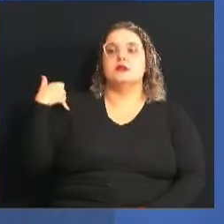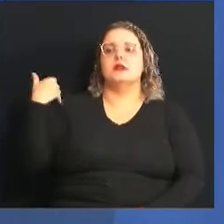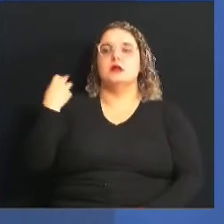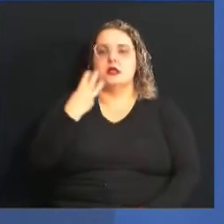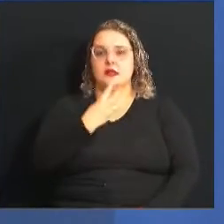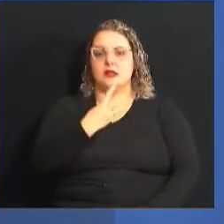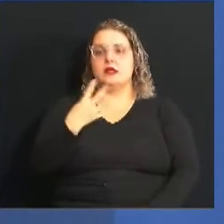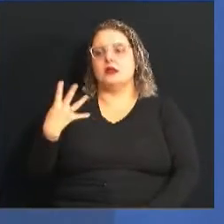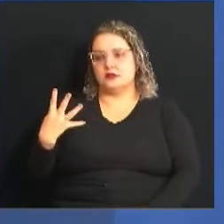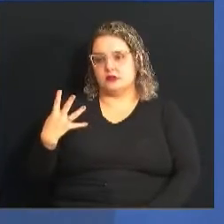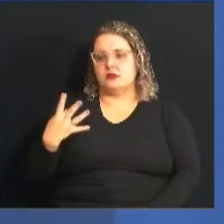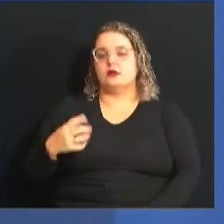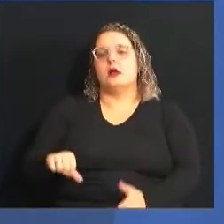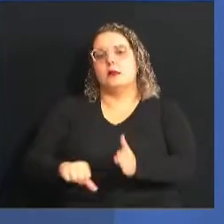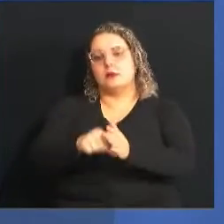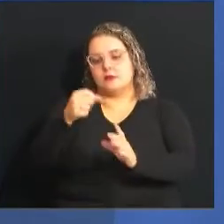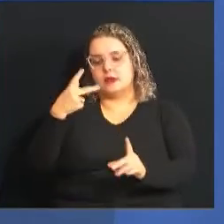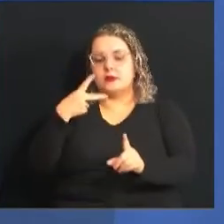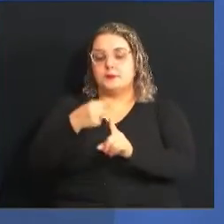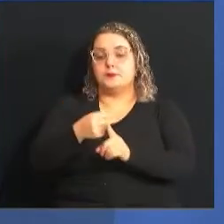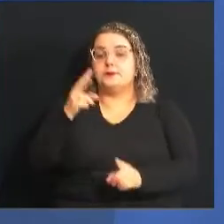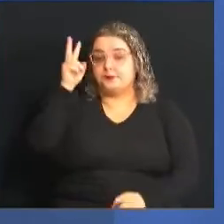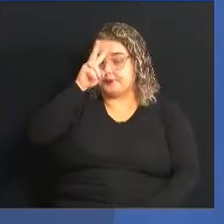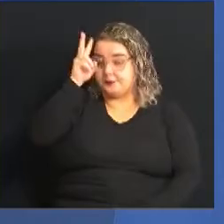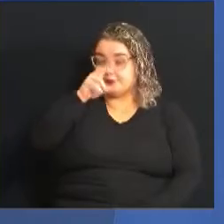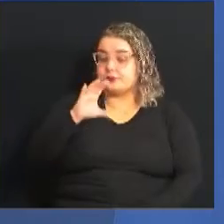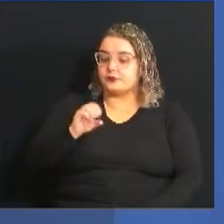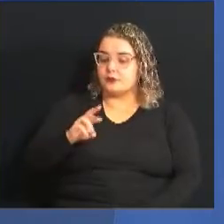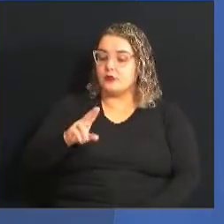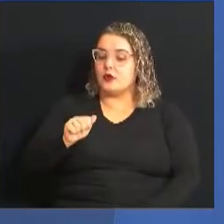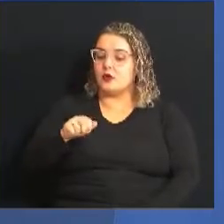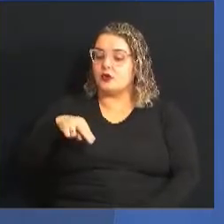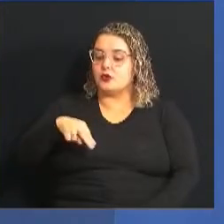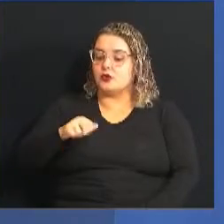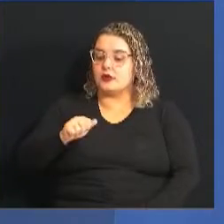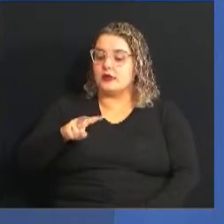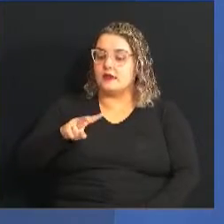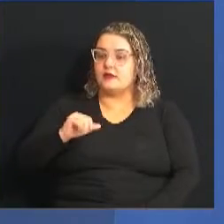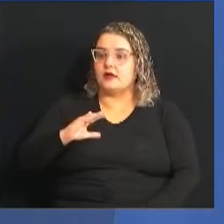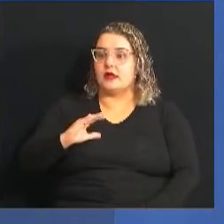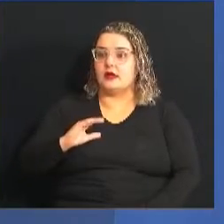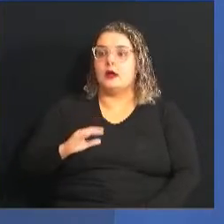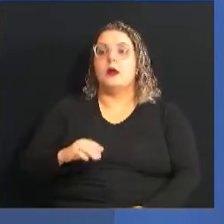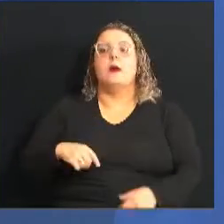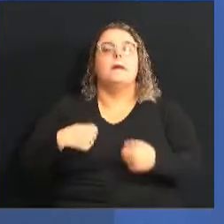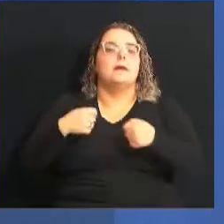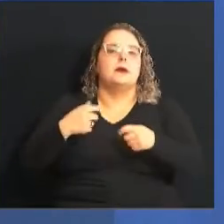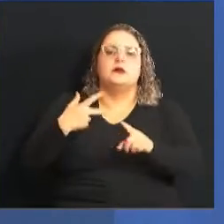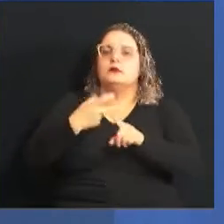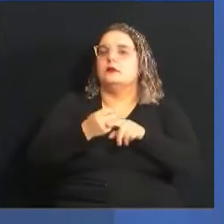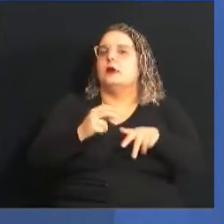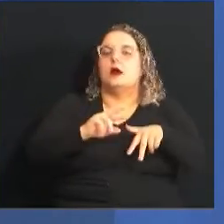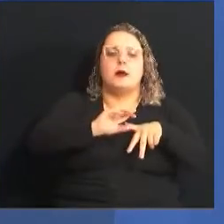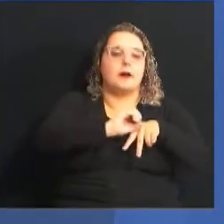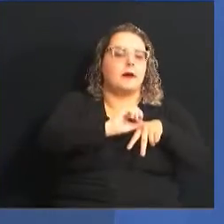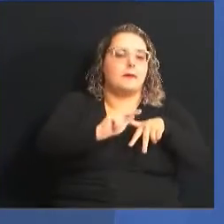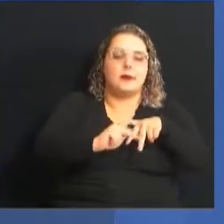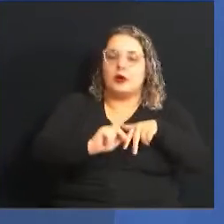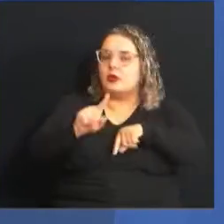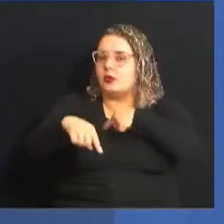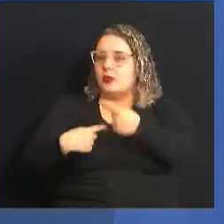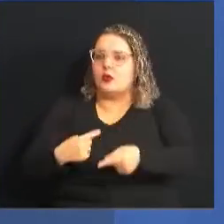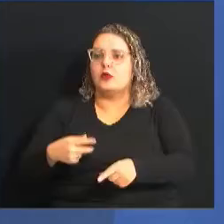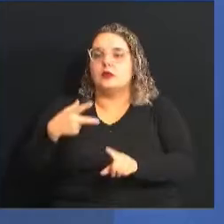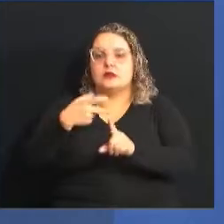dose da Coronavac. Lembrando que mesmo que essa criança tenha que tomar a polio ou alguma outra vacina que esteja